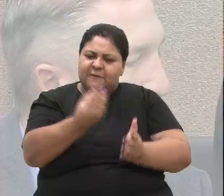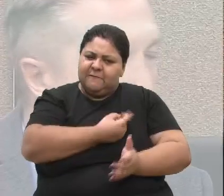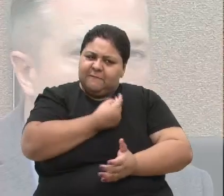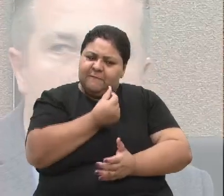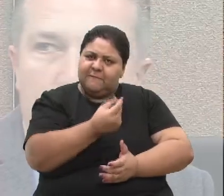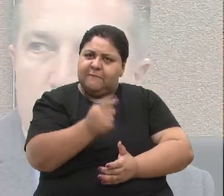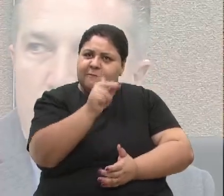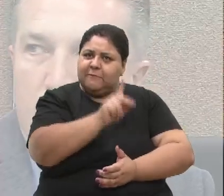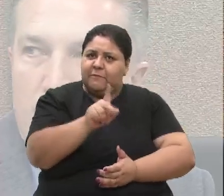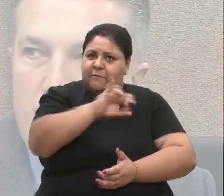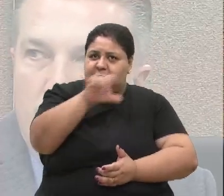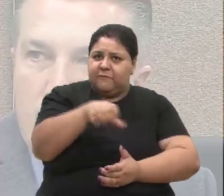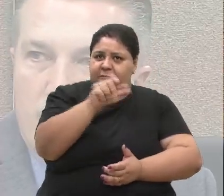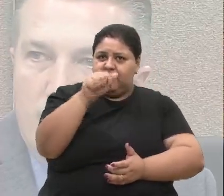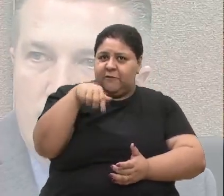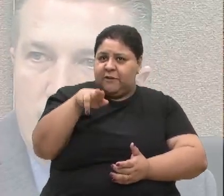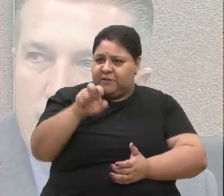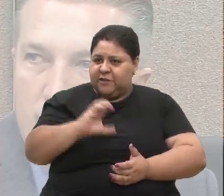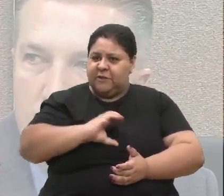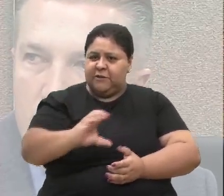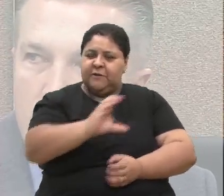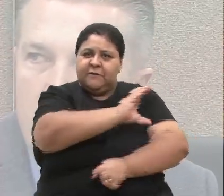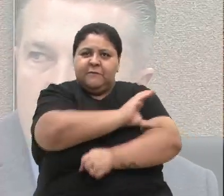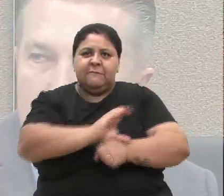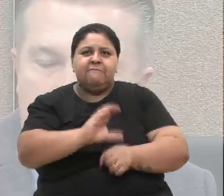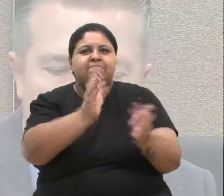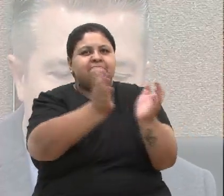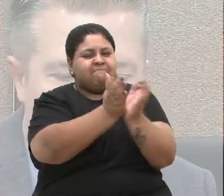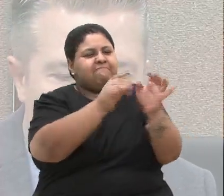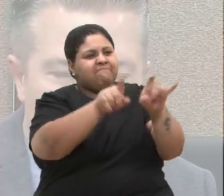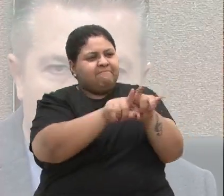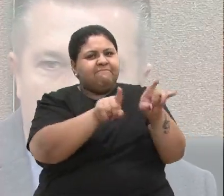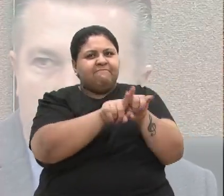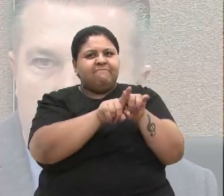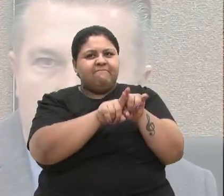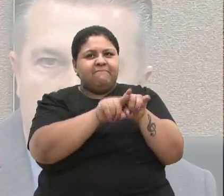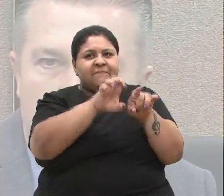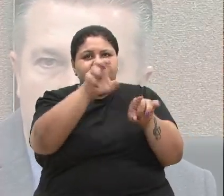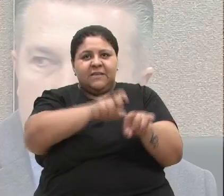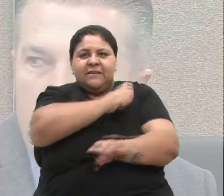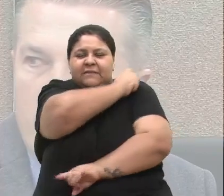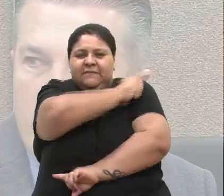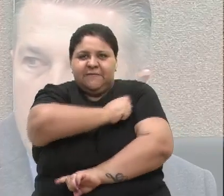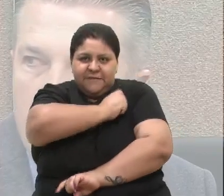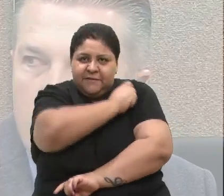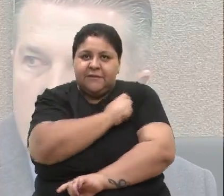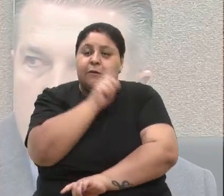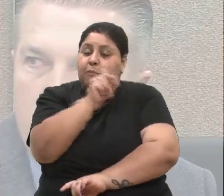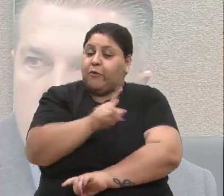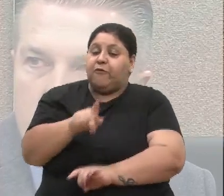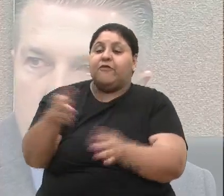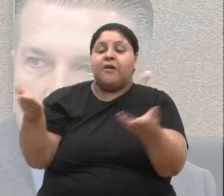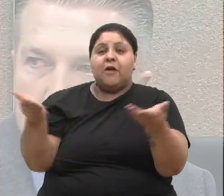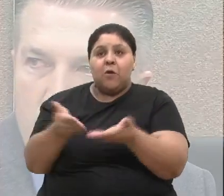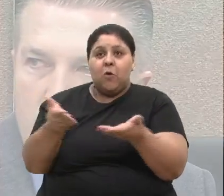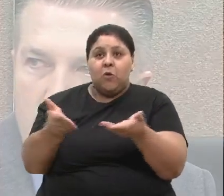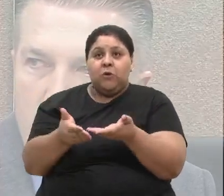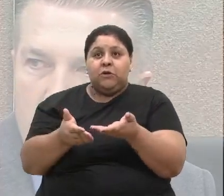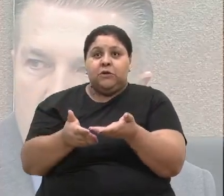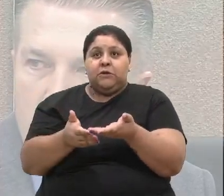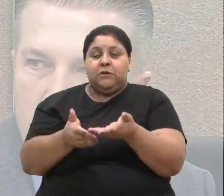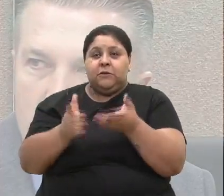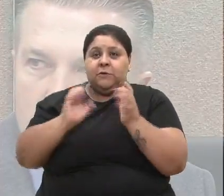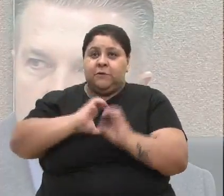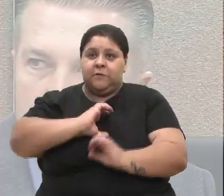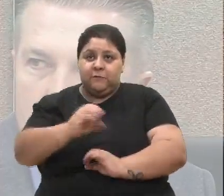prof. Jaque, coordenadora do curso, foi minha colega, aluna, foi minha colega prof. E hoje na gestão.